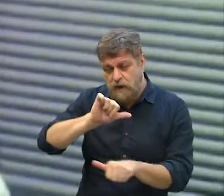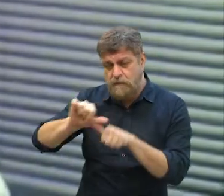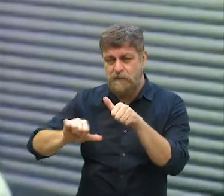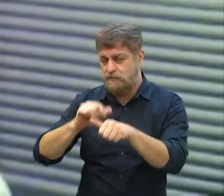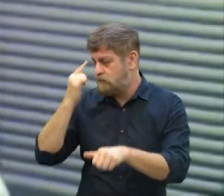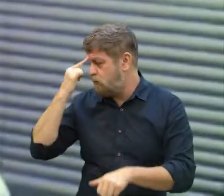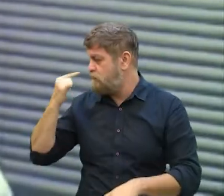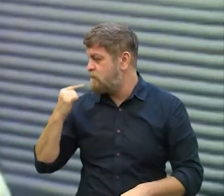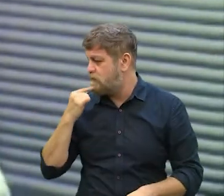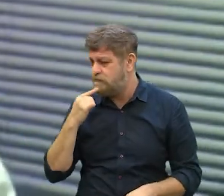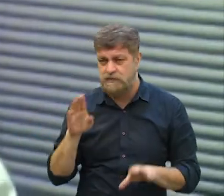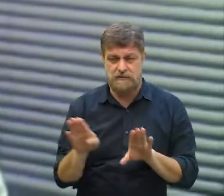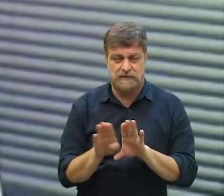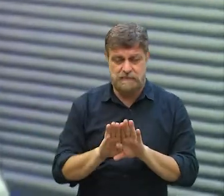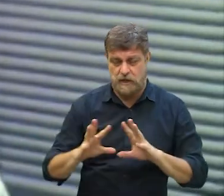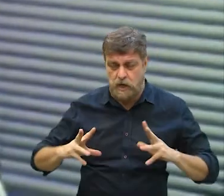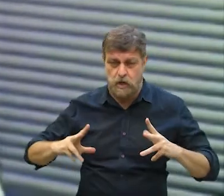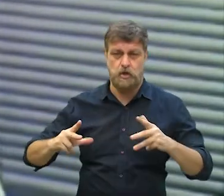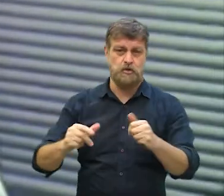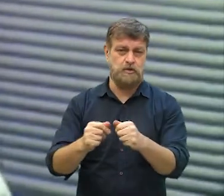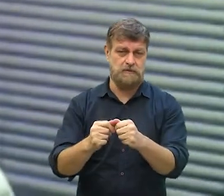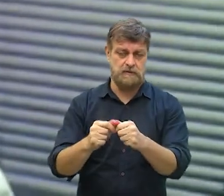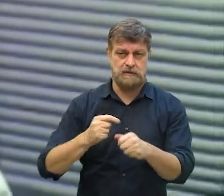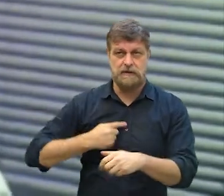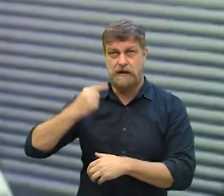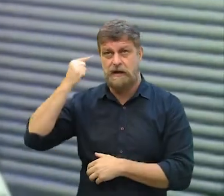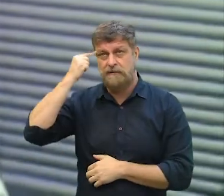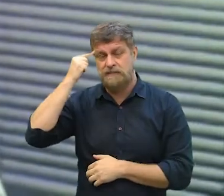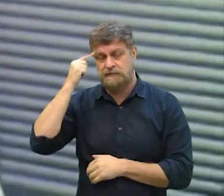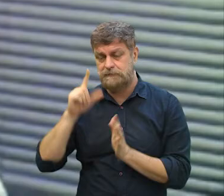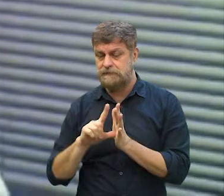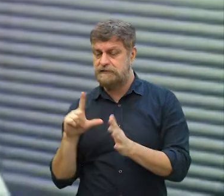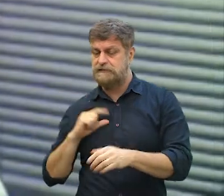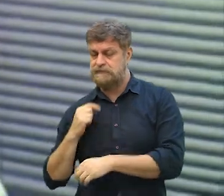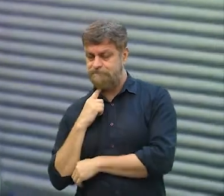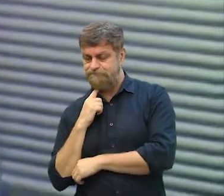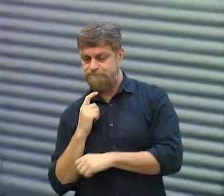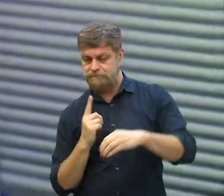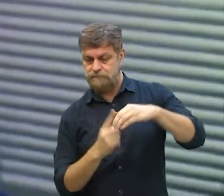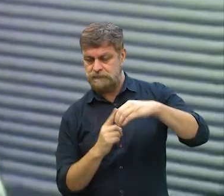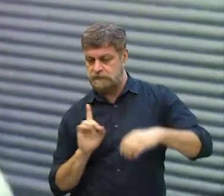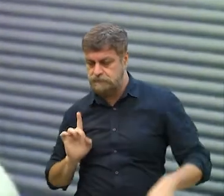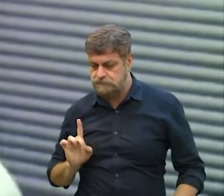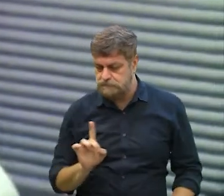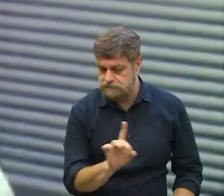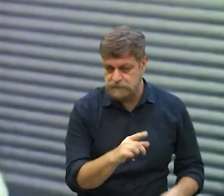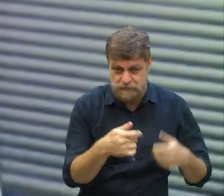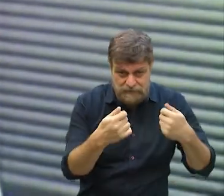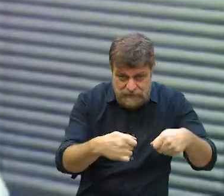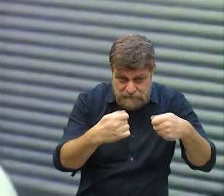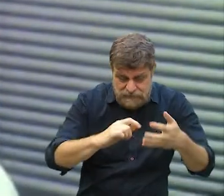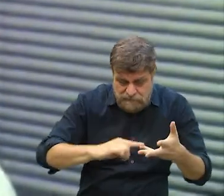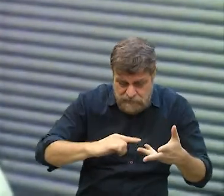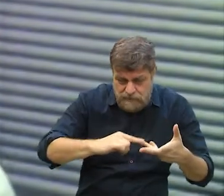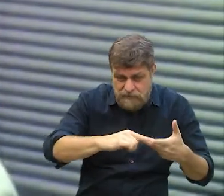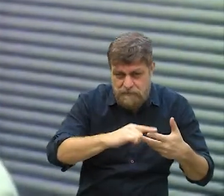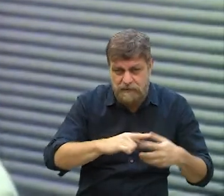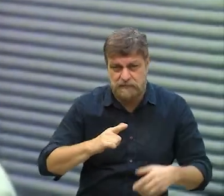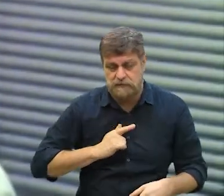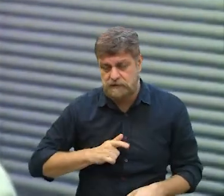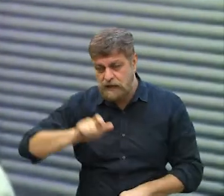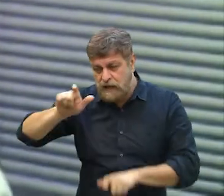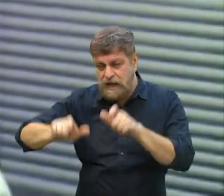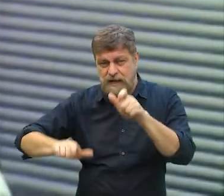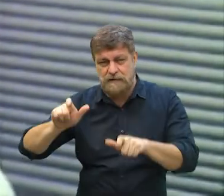perfil psicológico de todo mundo, né? A pessoa pensa 2 vezes antes de ir ao consultório médico, se realmente precisa,